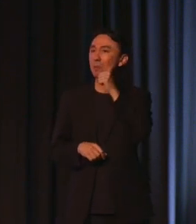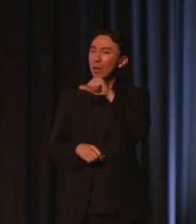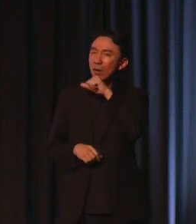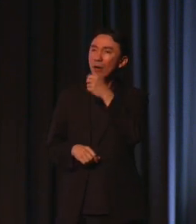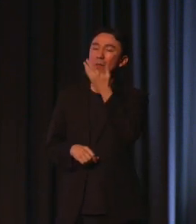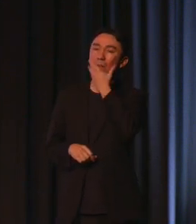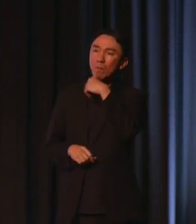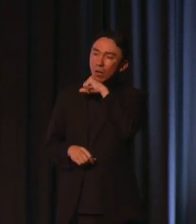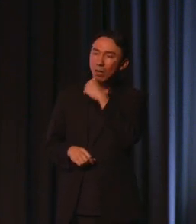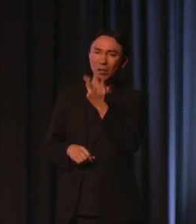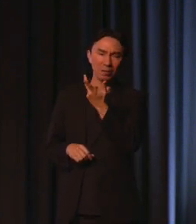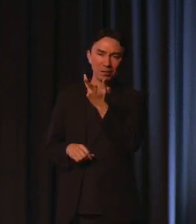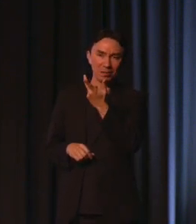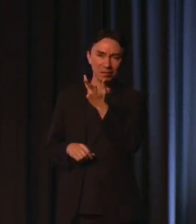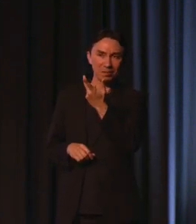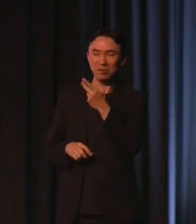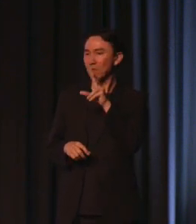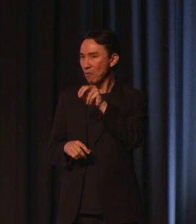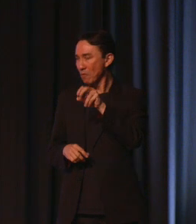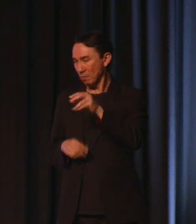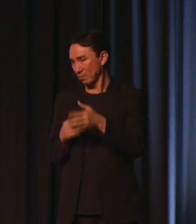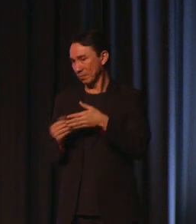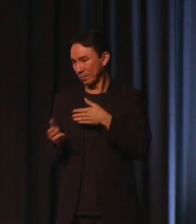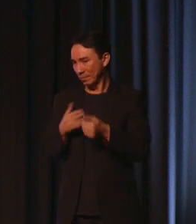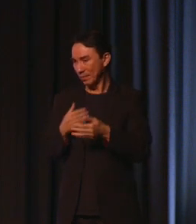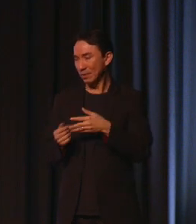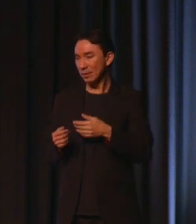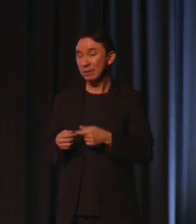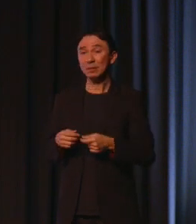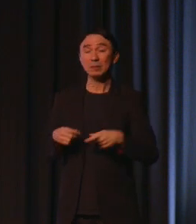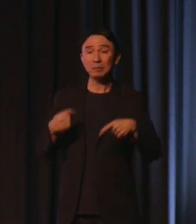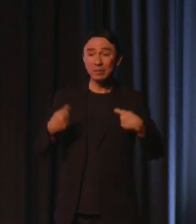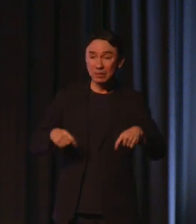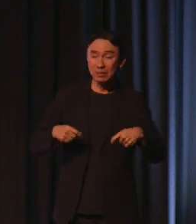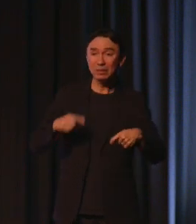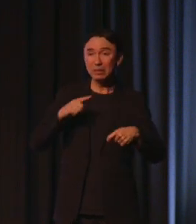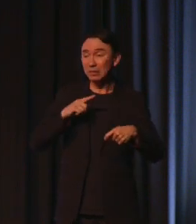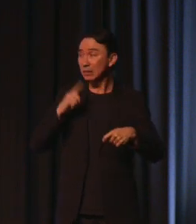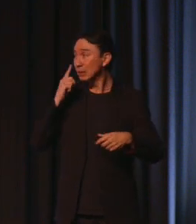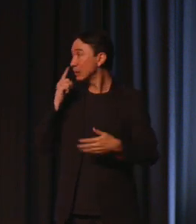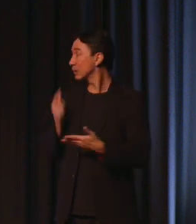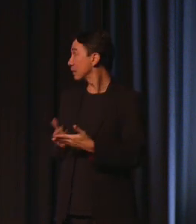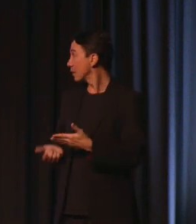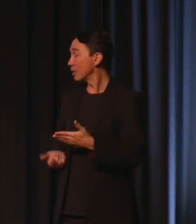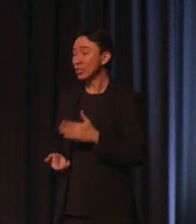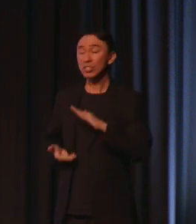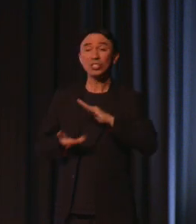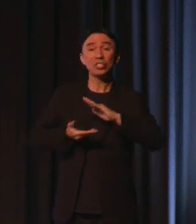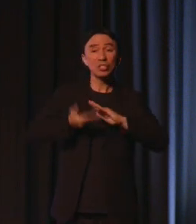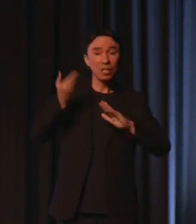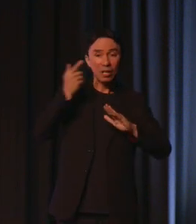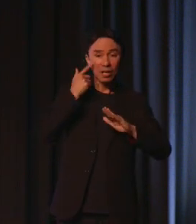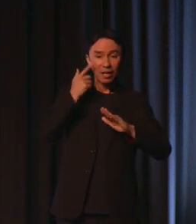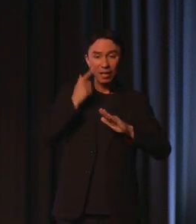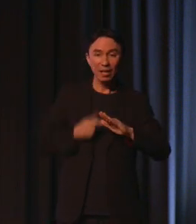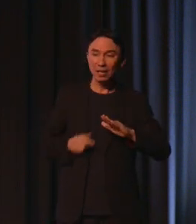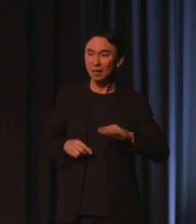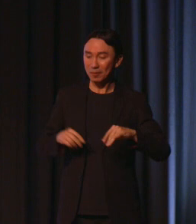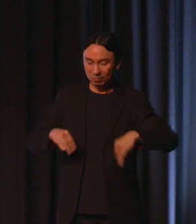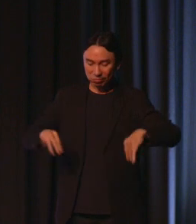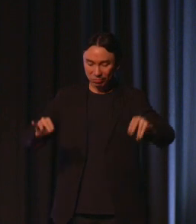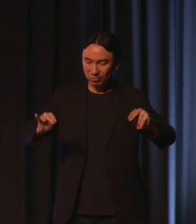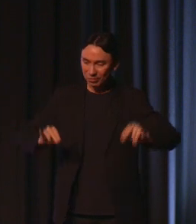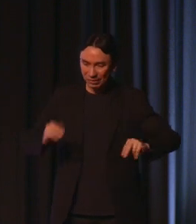cuida da criança, que se deve tirar os tapetes que são móveis, Porque se ela está engatinhando, ela pode escorregar